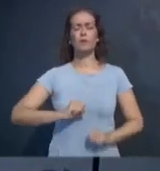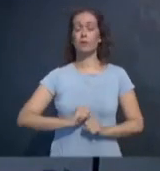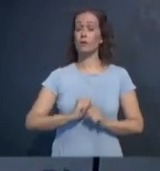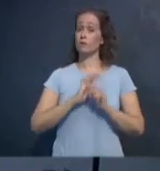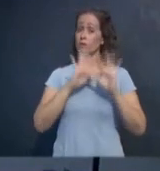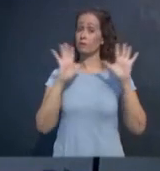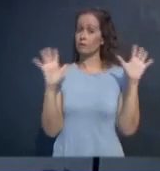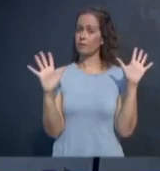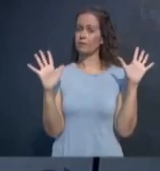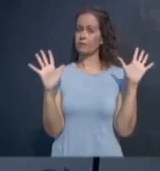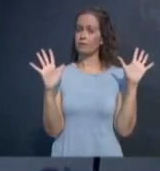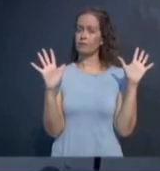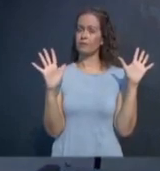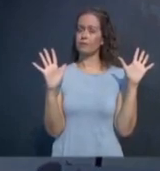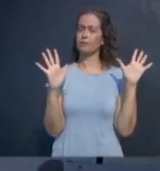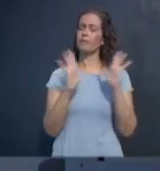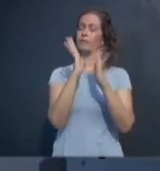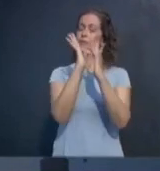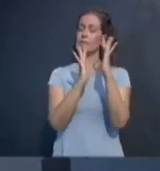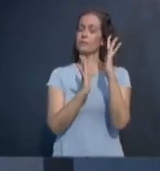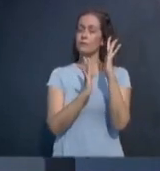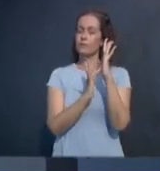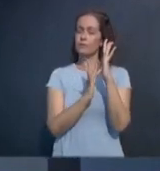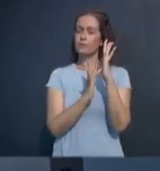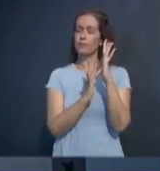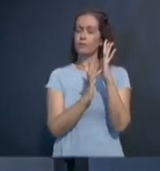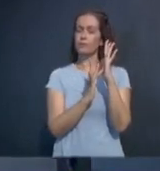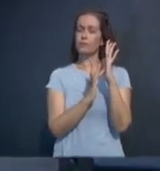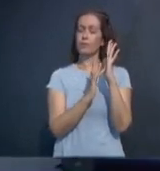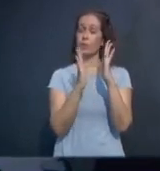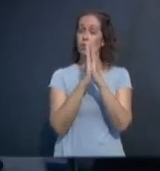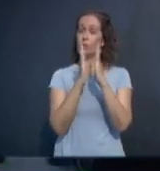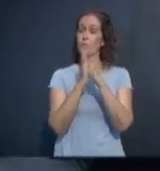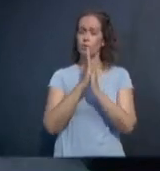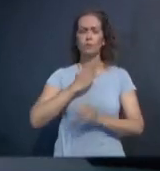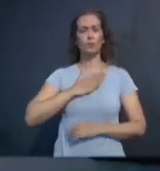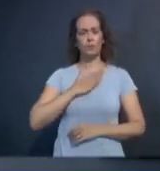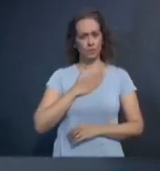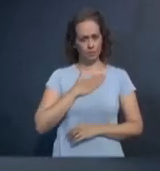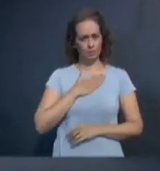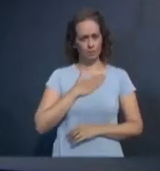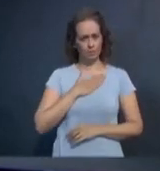clara, que Jesus orou por mim?